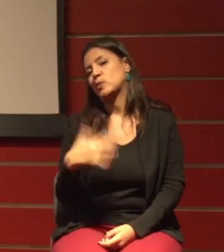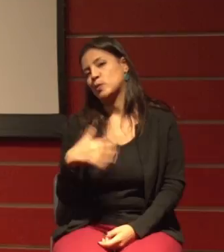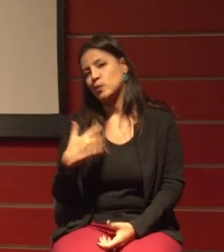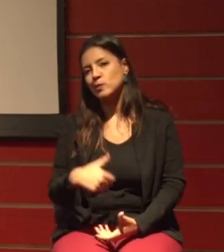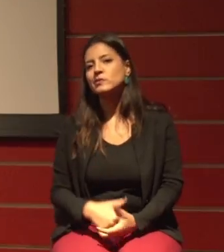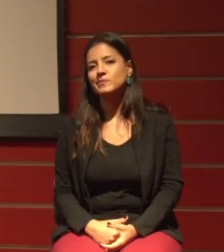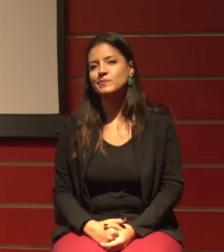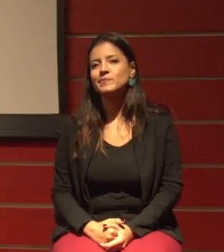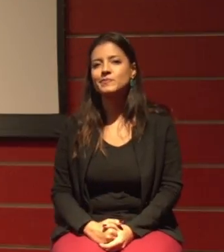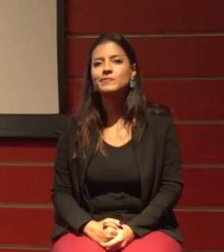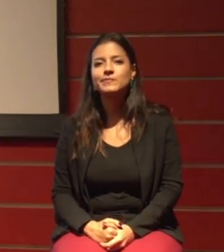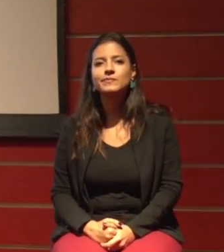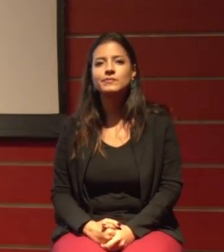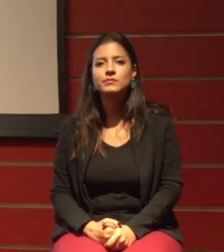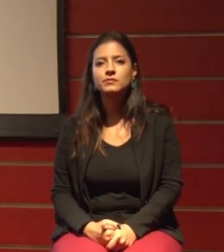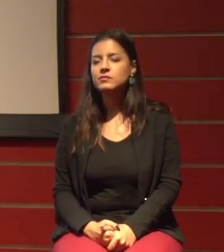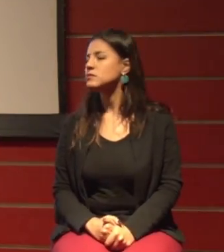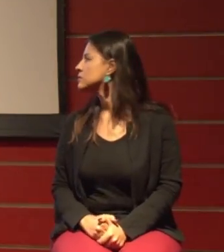né